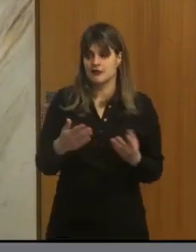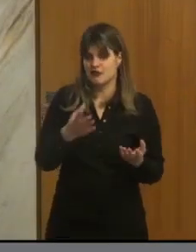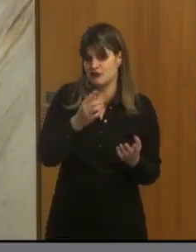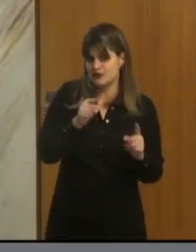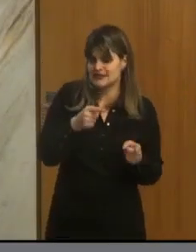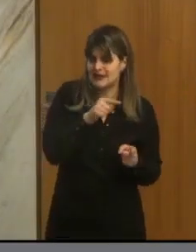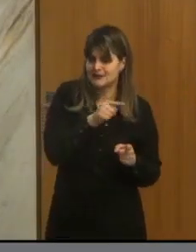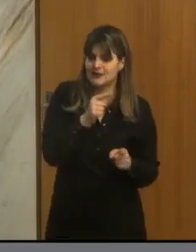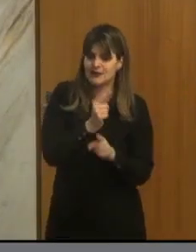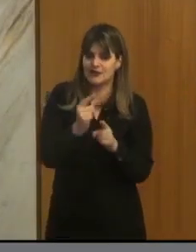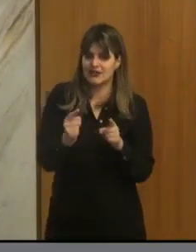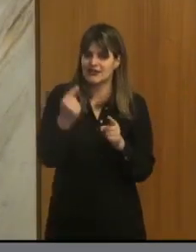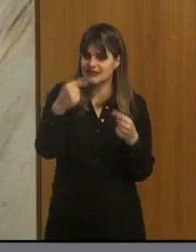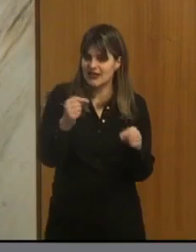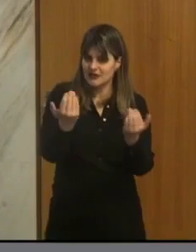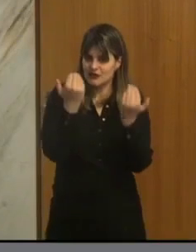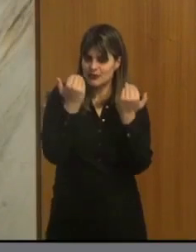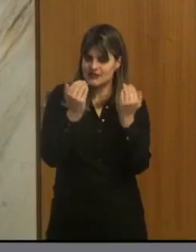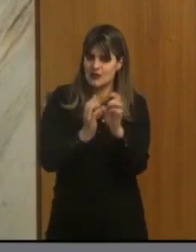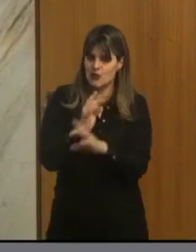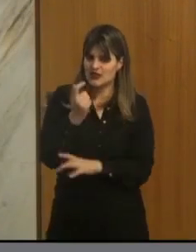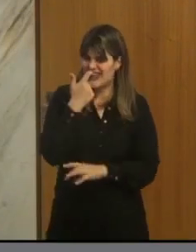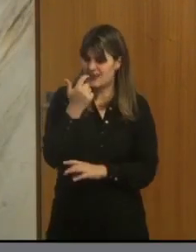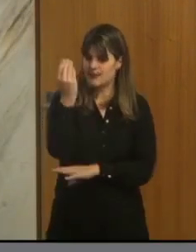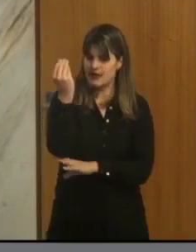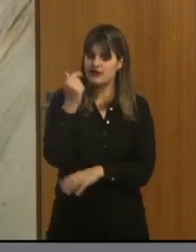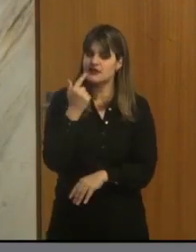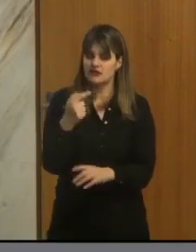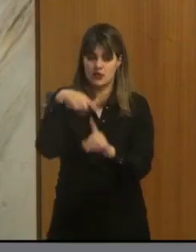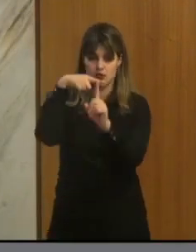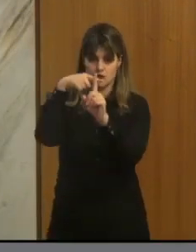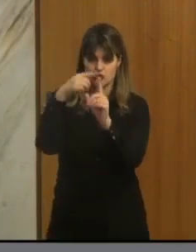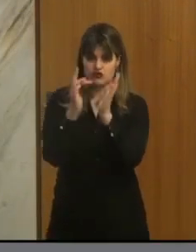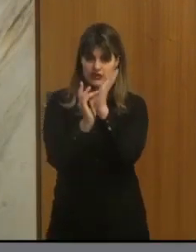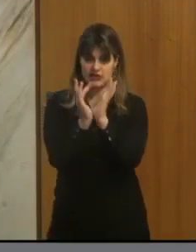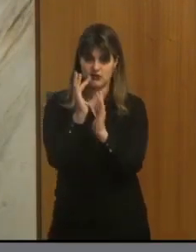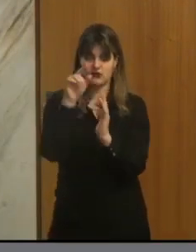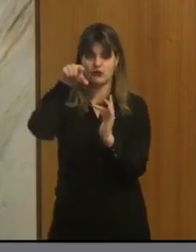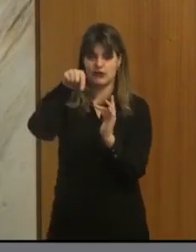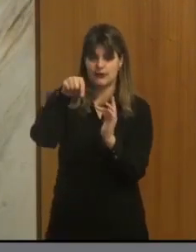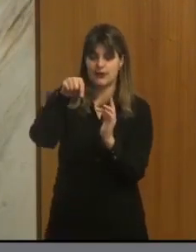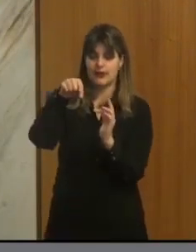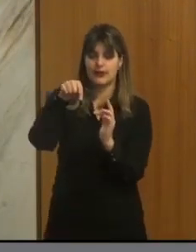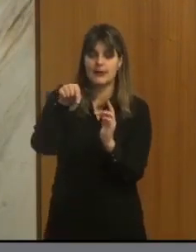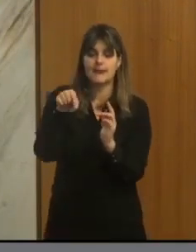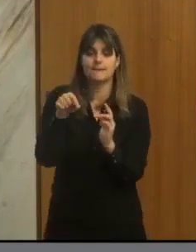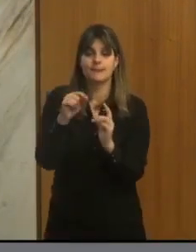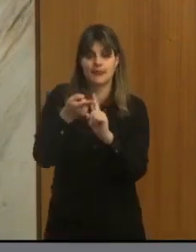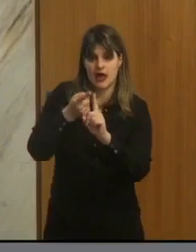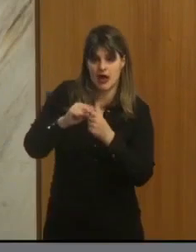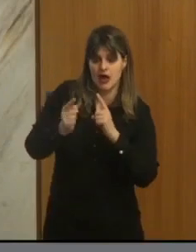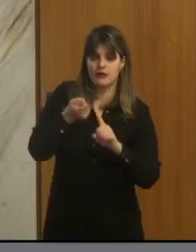está outra epígrafe, outra lápide, que tem a Cruz de Cristo, e tem as armas de